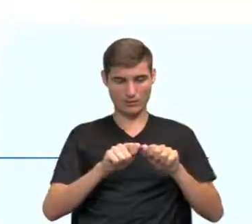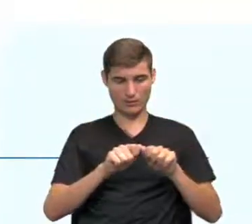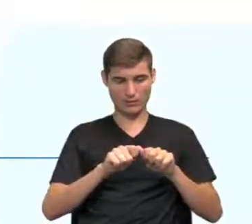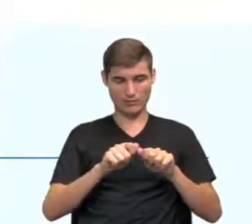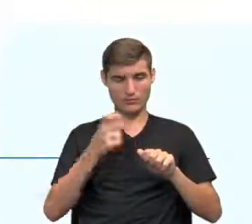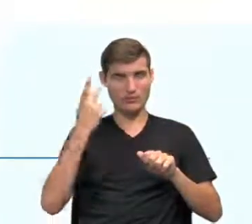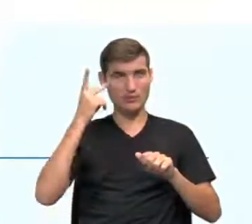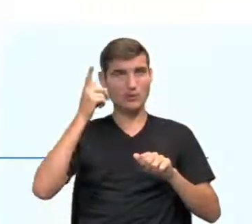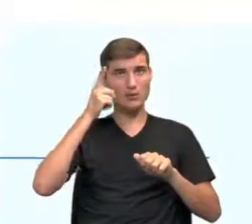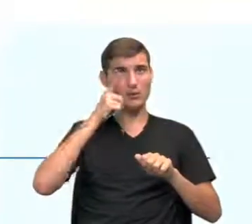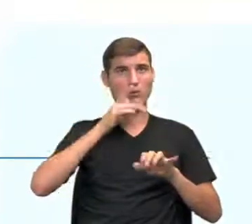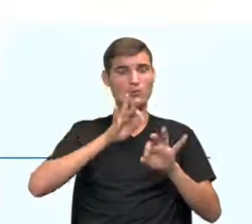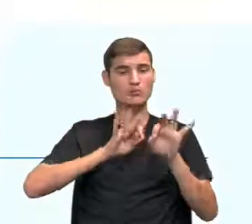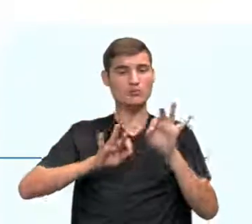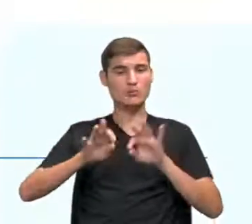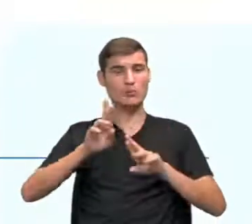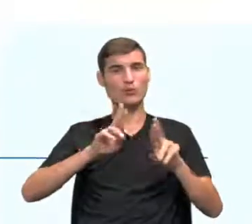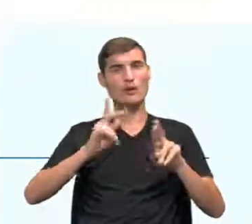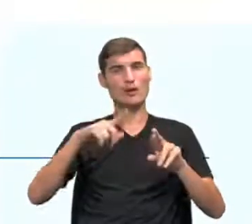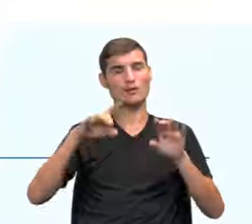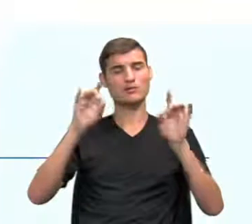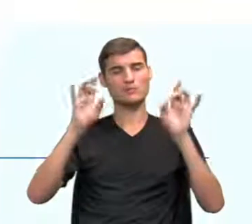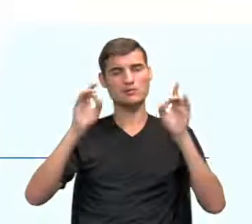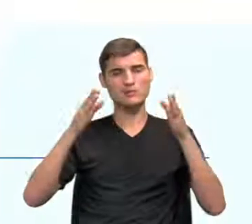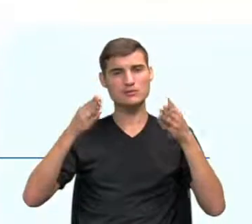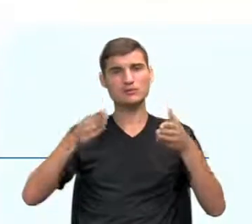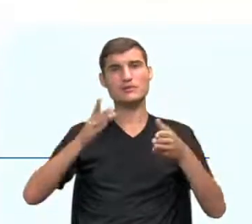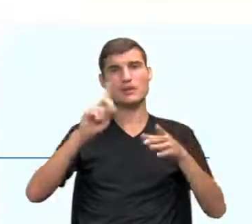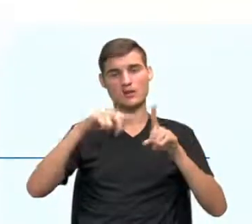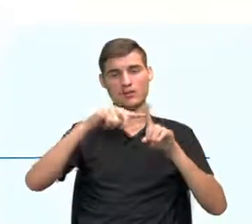para a portadora eu estou falando especificamente de senoide.